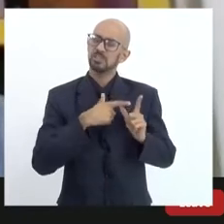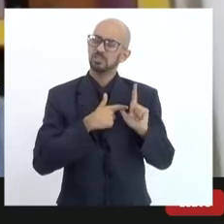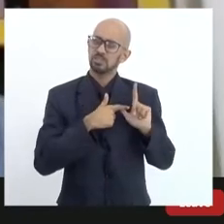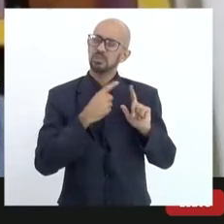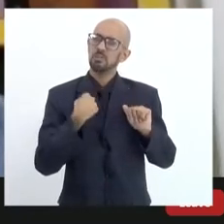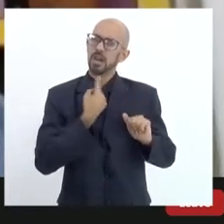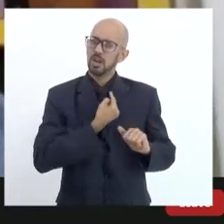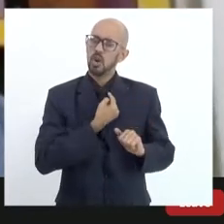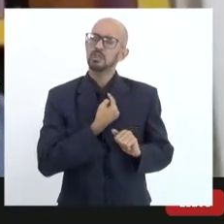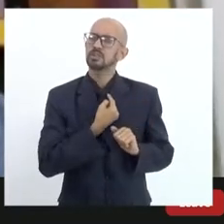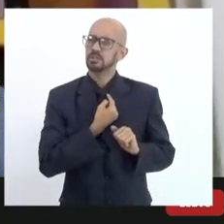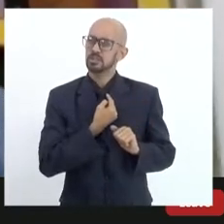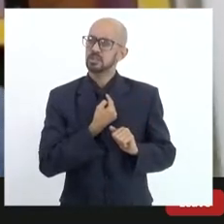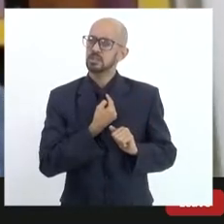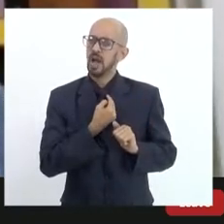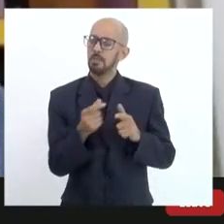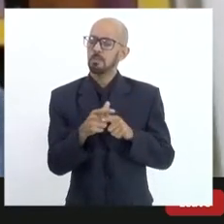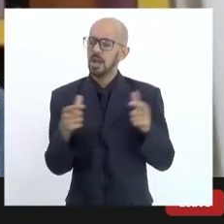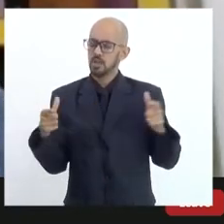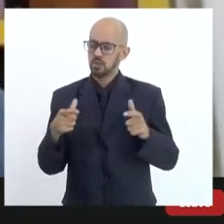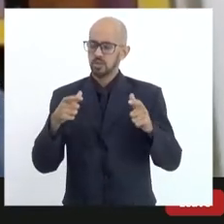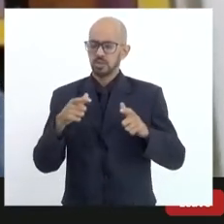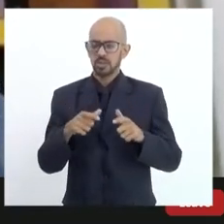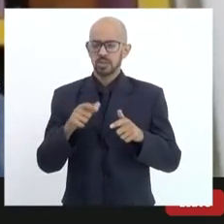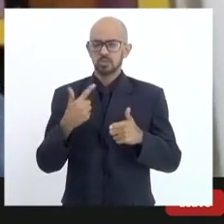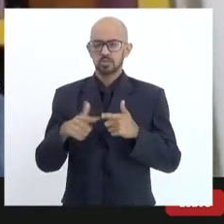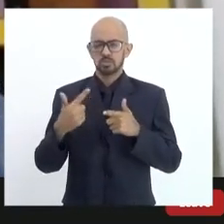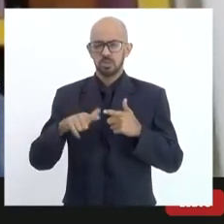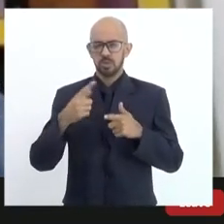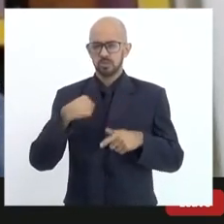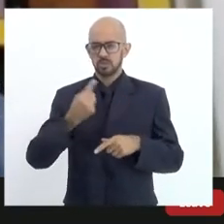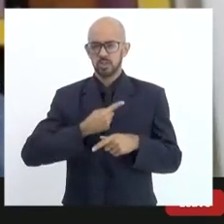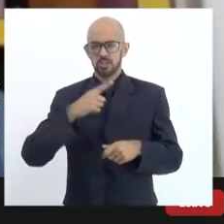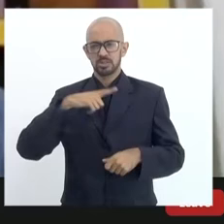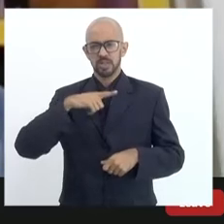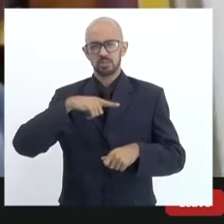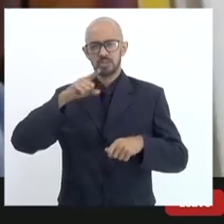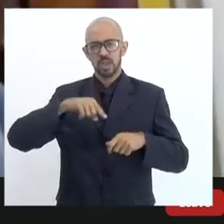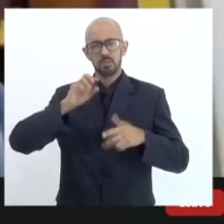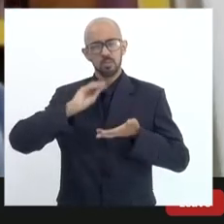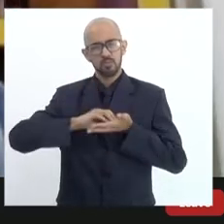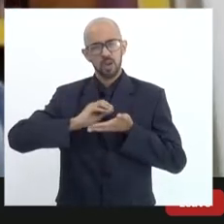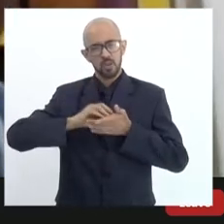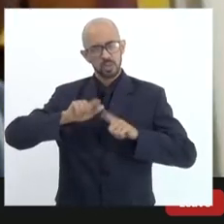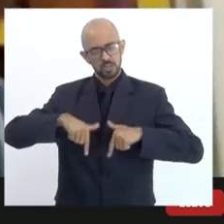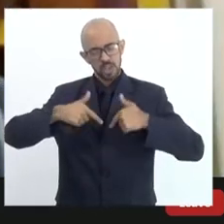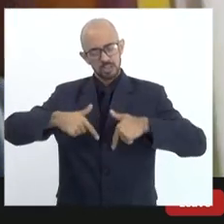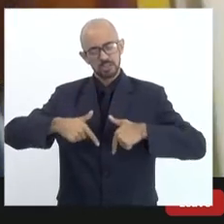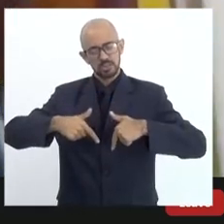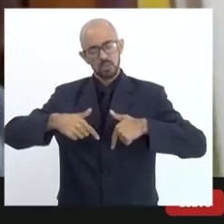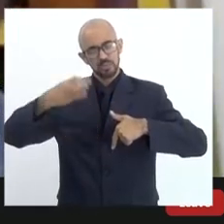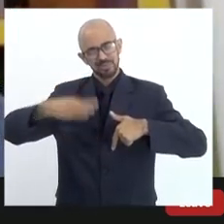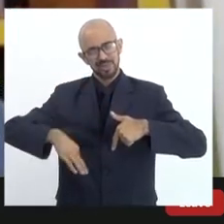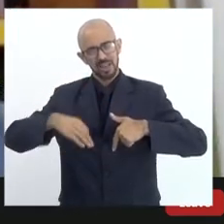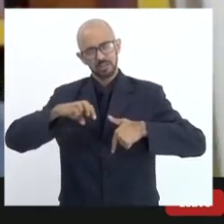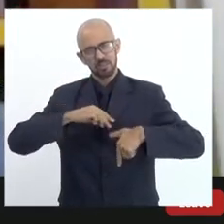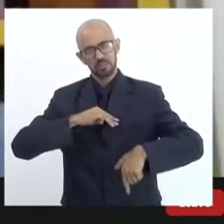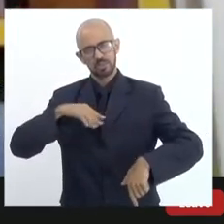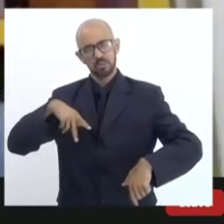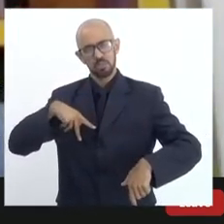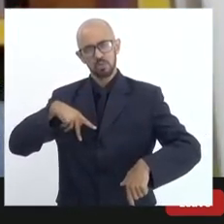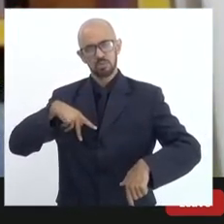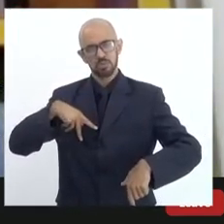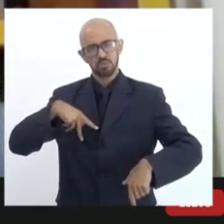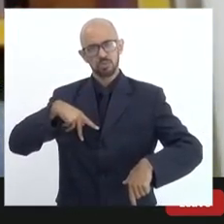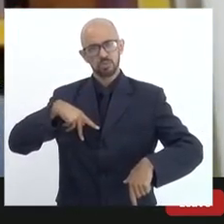Boa parte dos problemas que nós temos tem a ver com a não atuação efetiva, como nós gostaríamos, do Ministério Público.